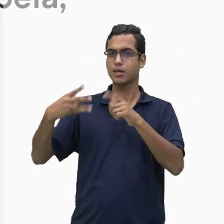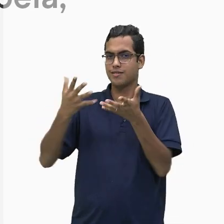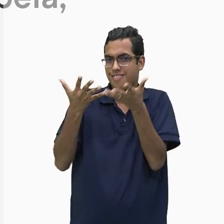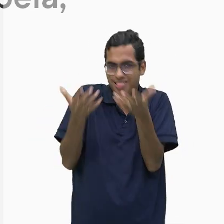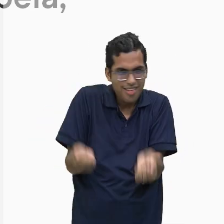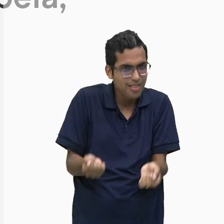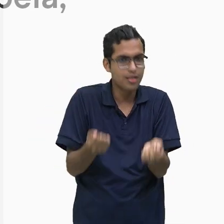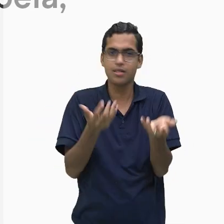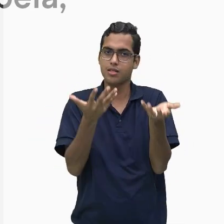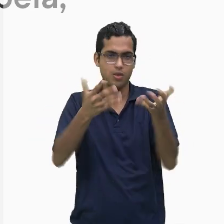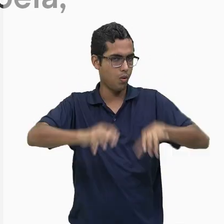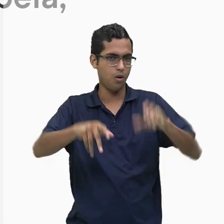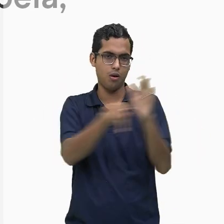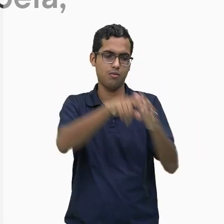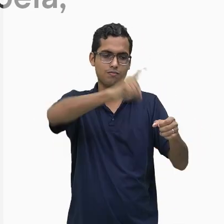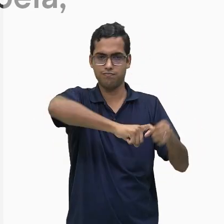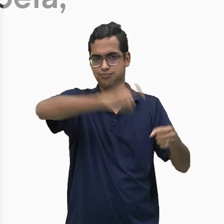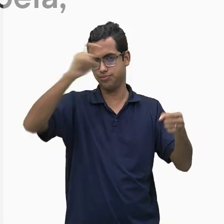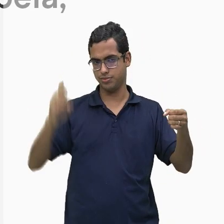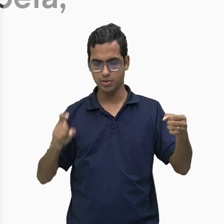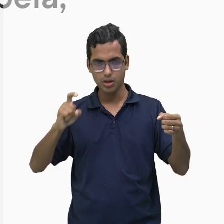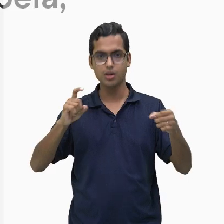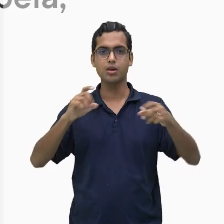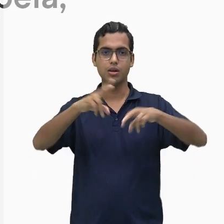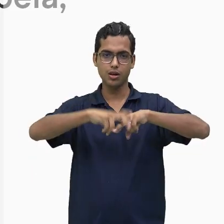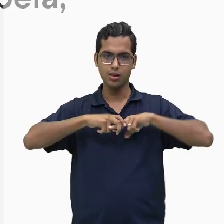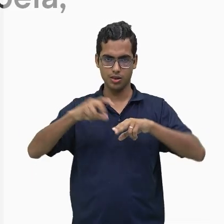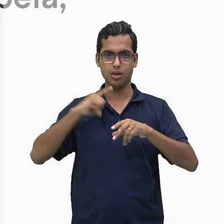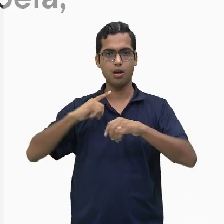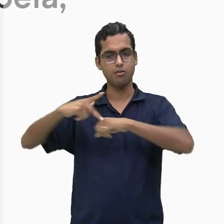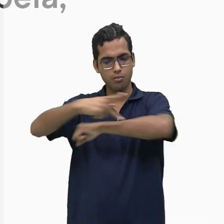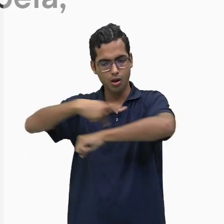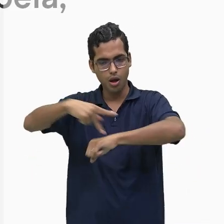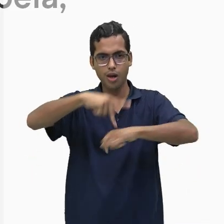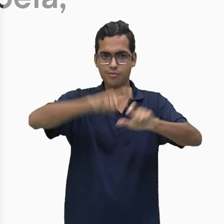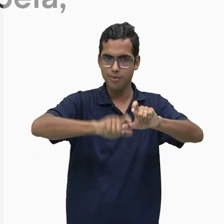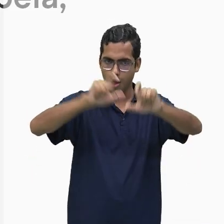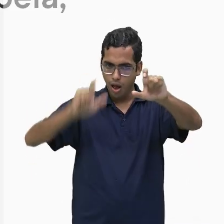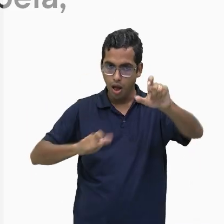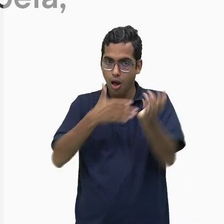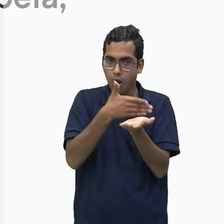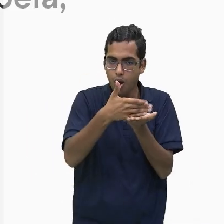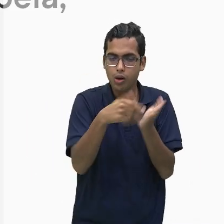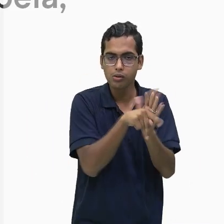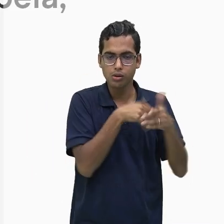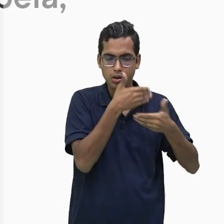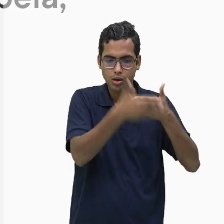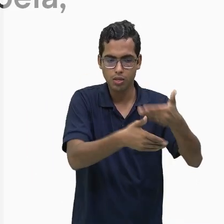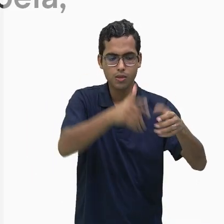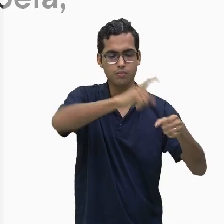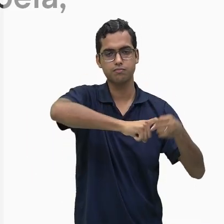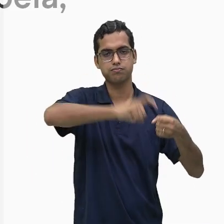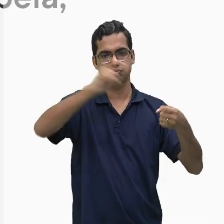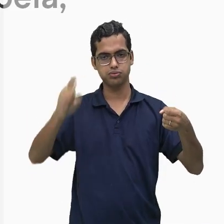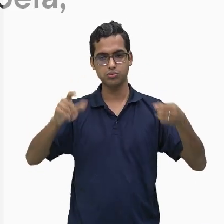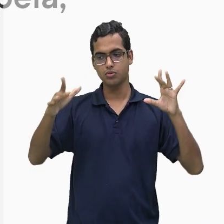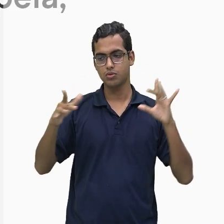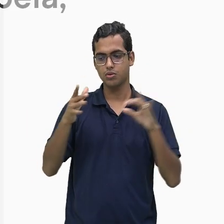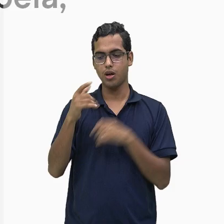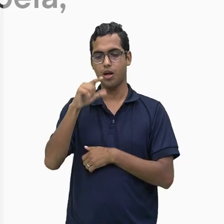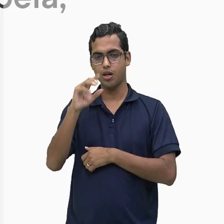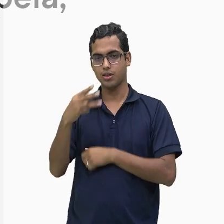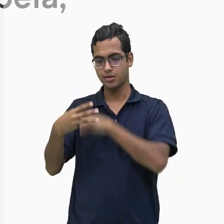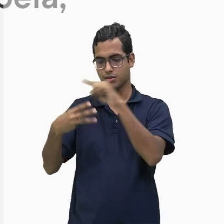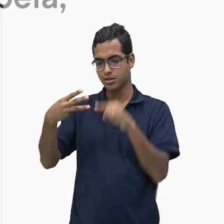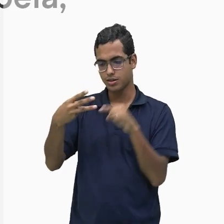tá? Então, após se declararem independentes, elas iniciaram um processo de integração para um outro